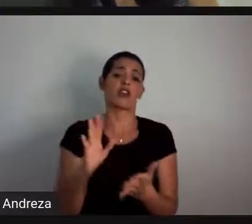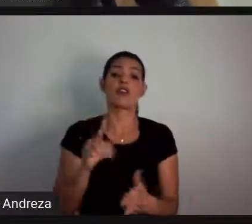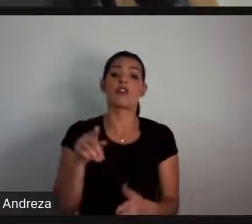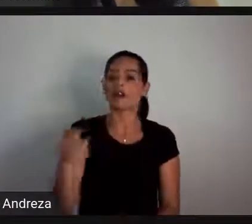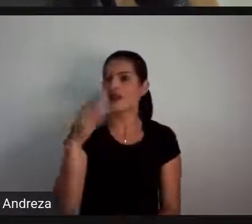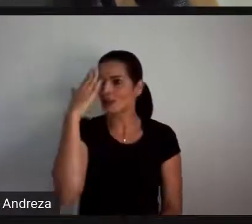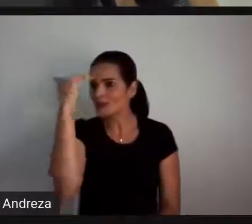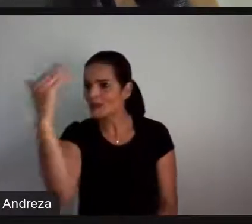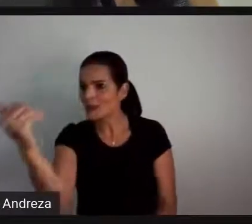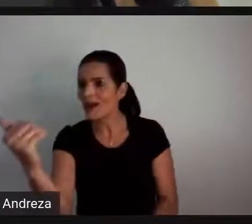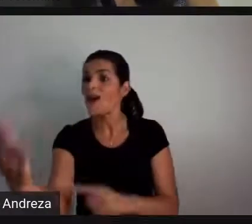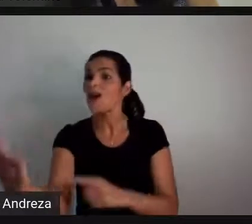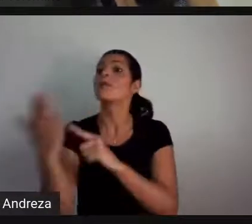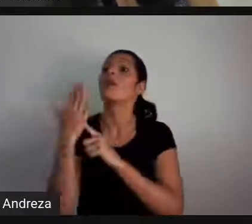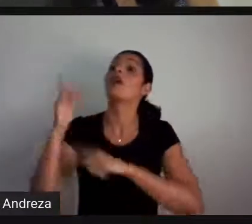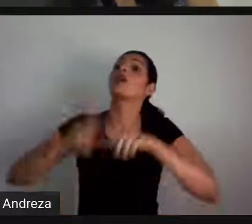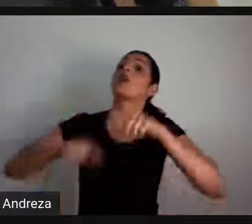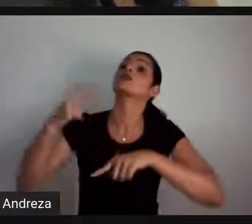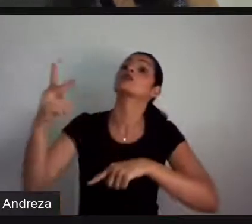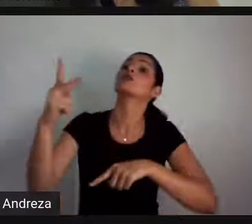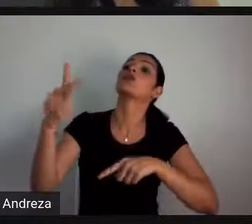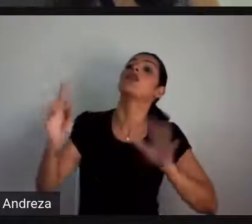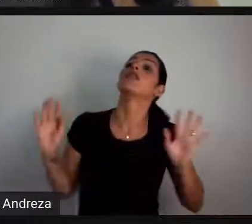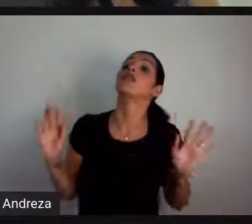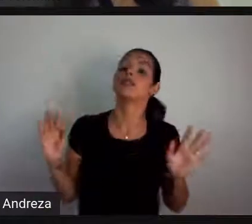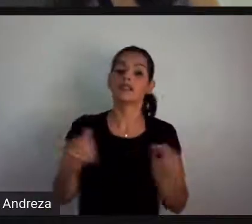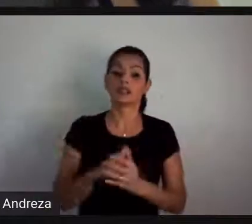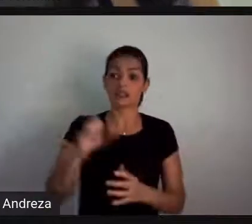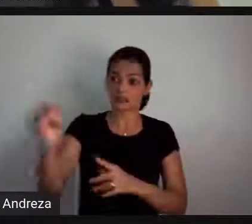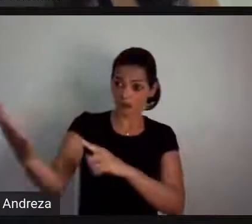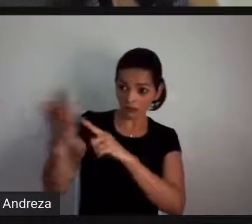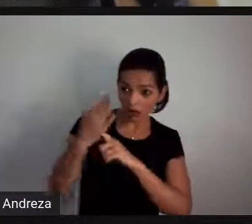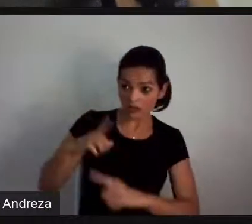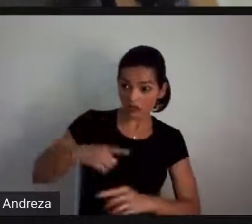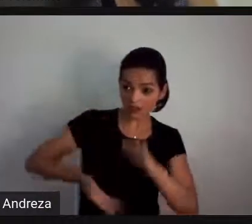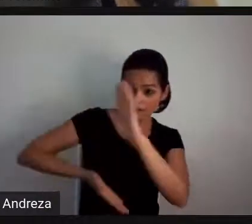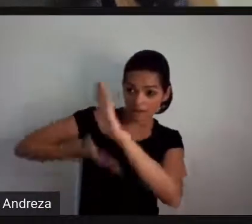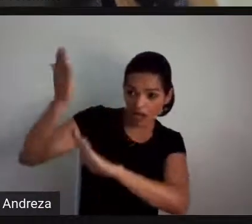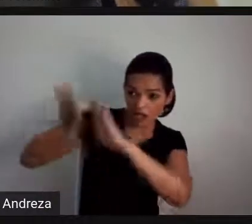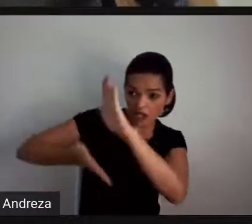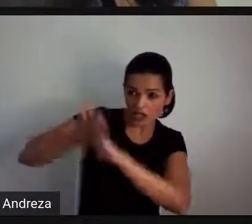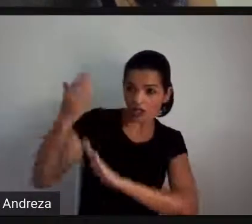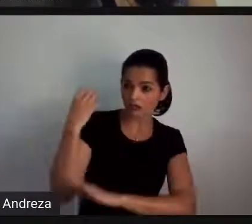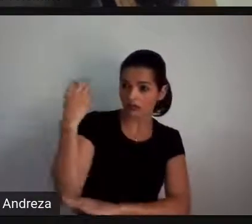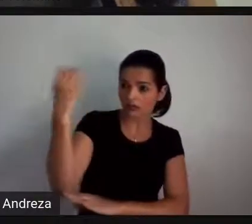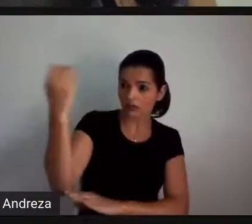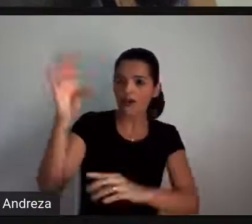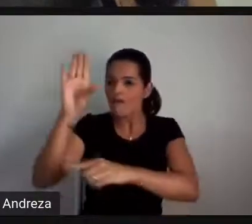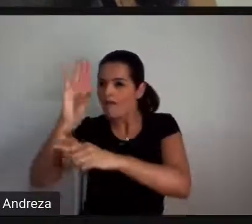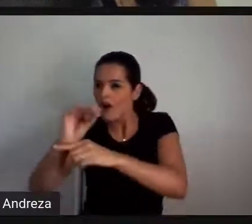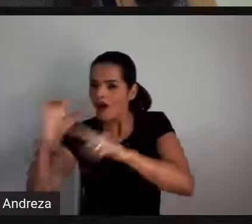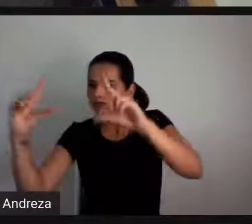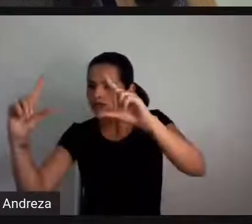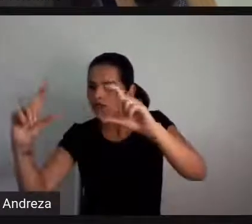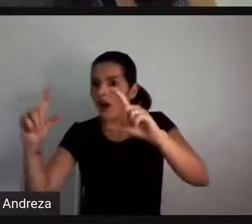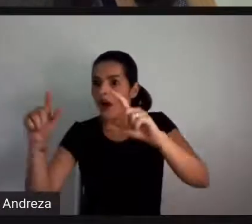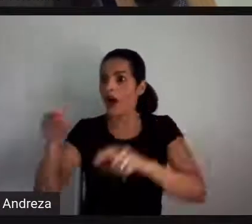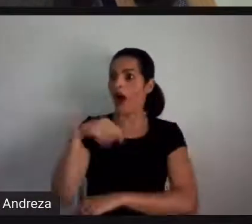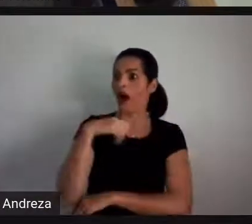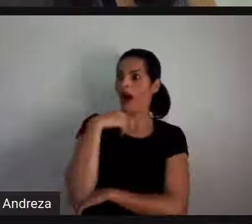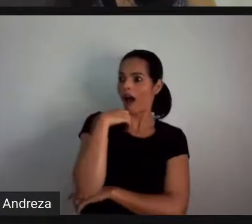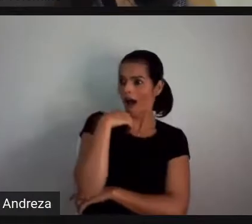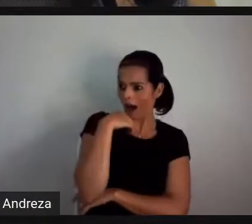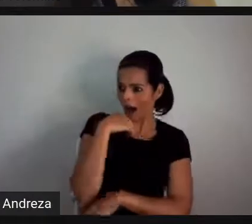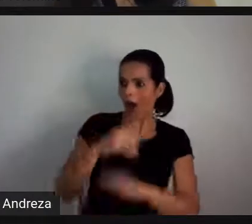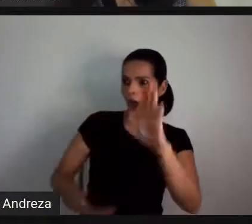se você me mostrar as coisas que você tem. Se você me mostrar que você está viajando, me mostrar as fotos que você está viajando, aí eu sei que